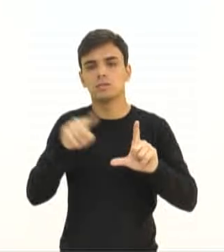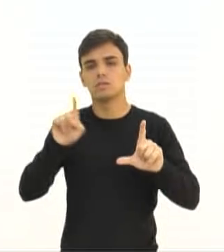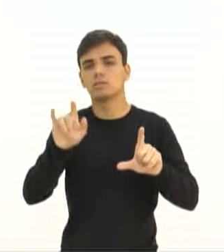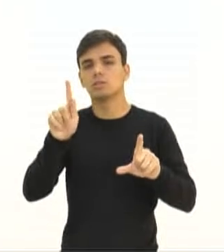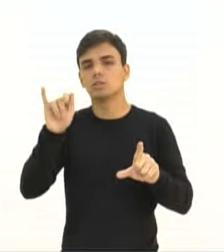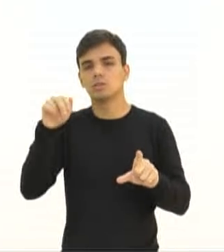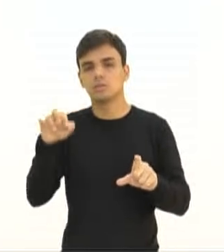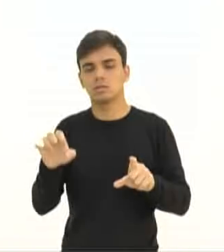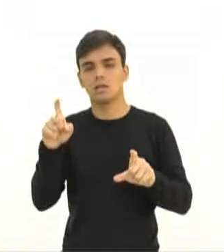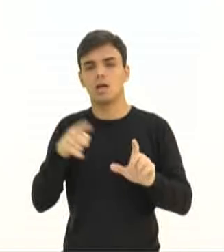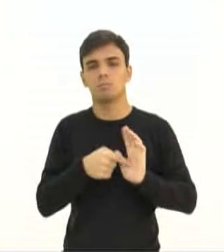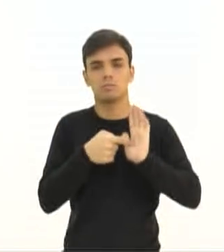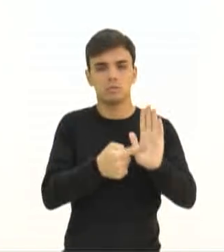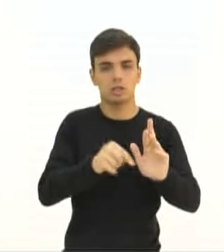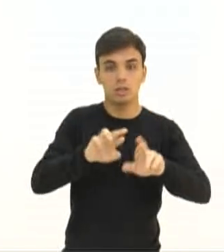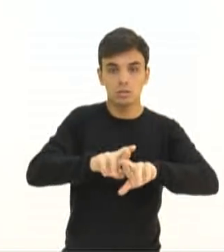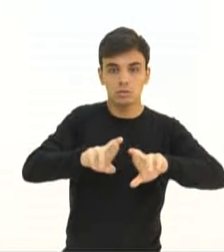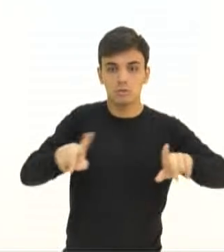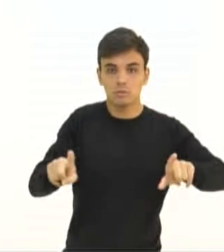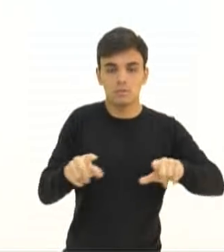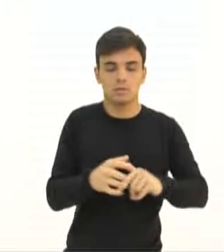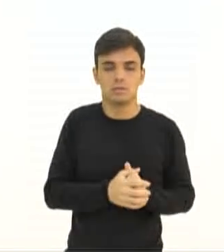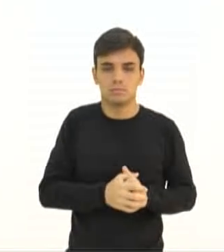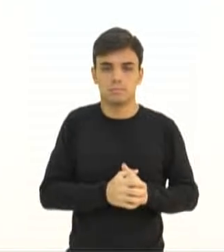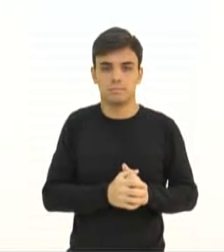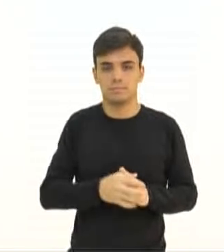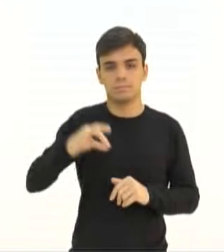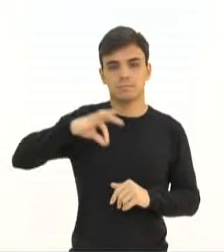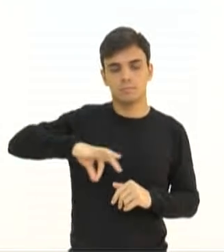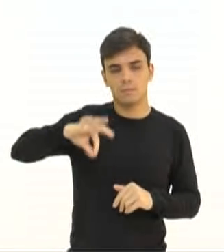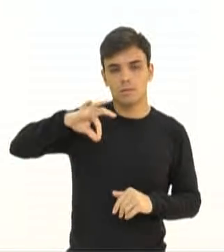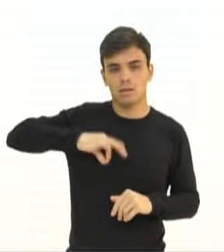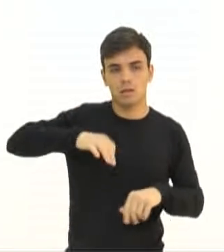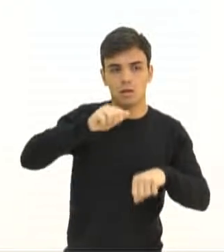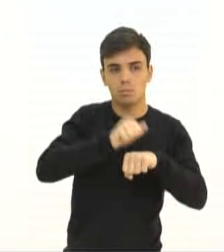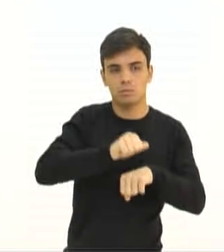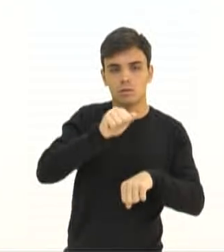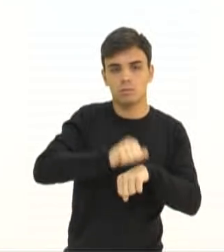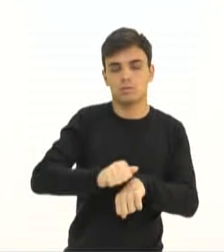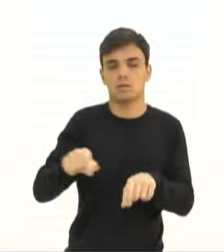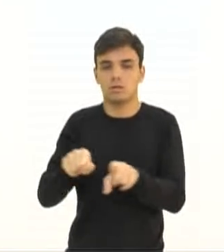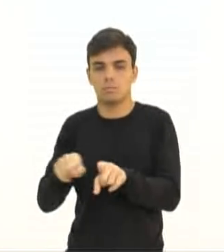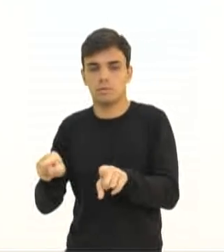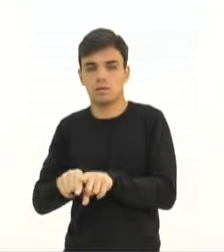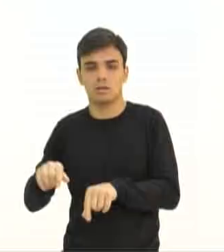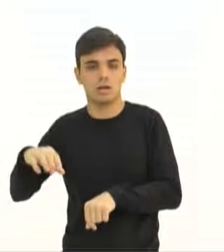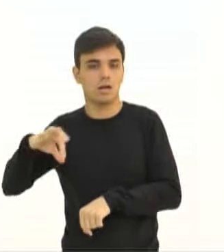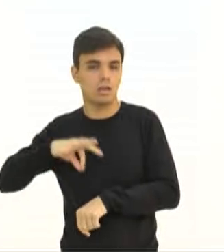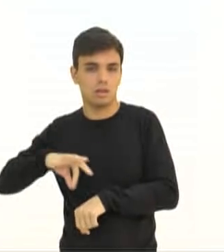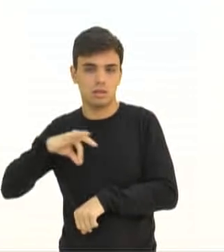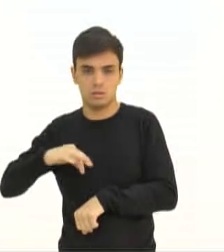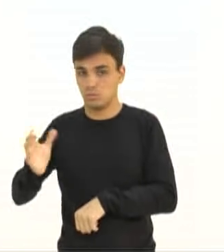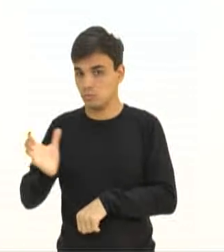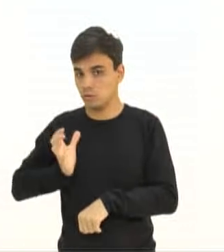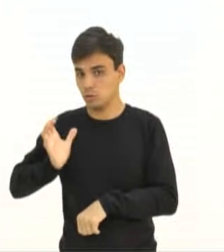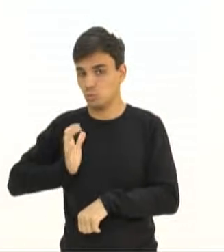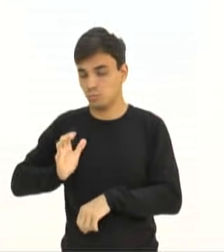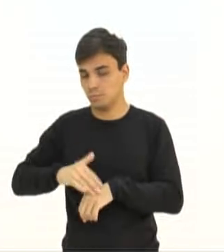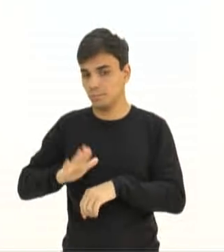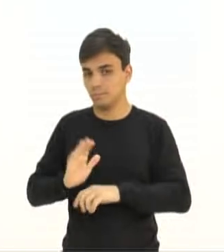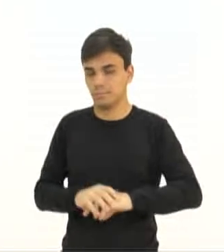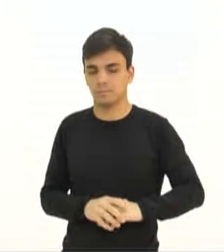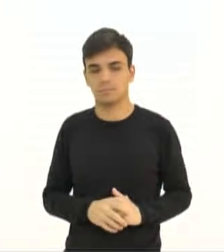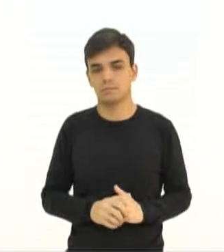essa diferença entre a renda dos mais pobres e a renda dos mais ricos, certo? E aí nós vamos